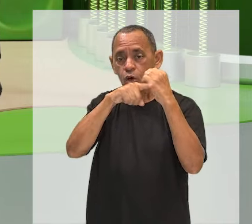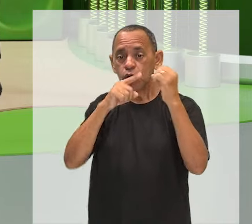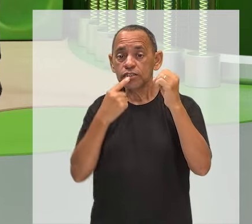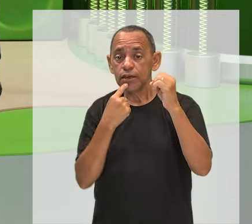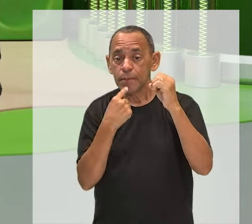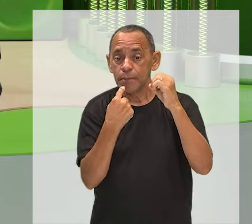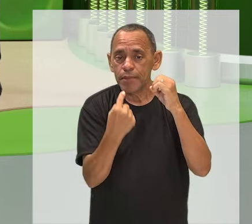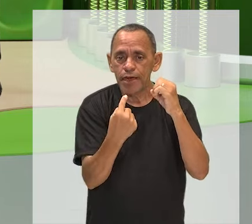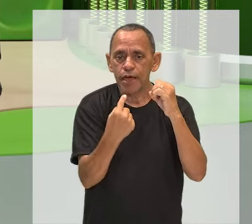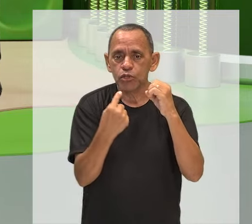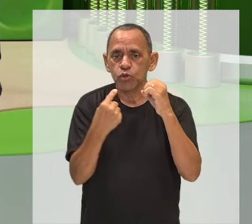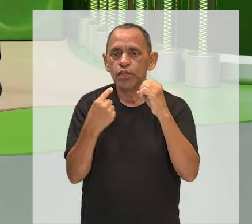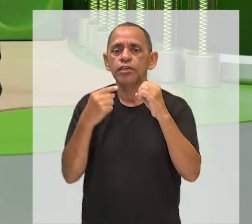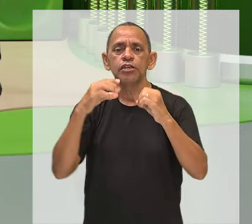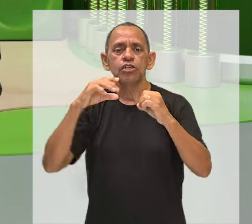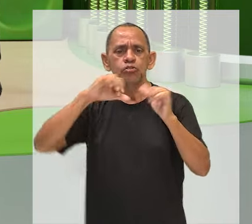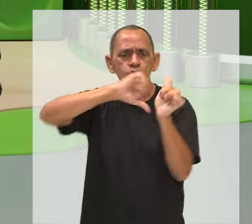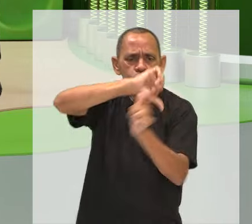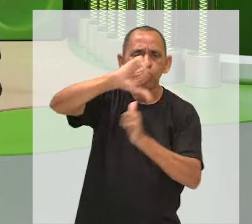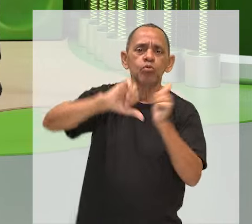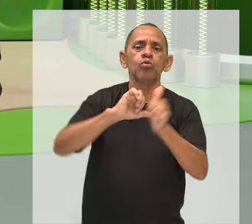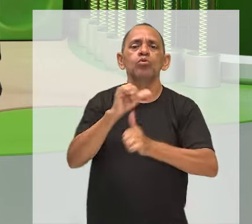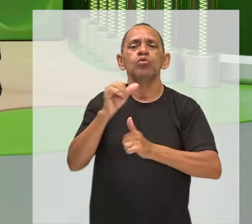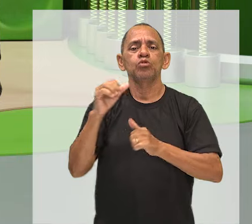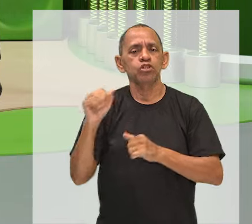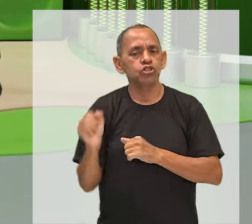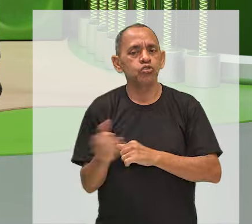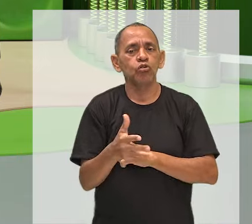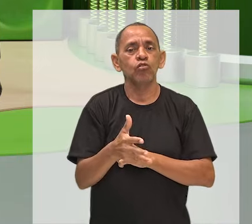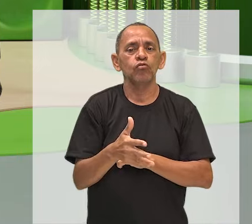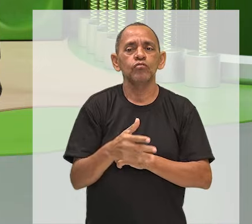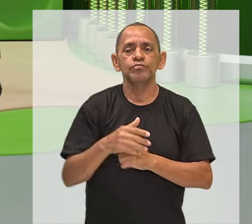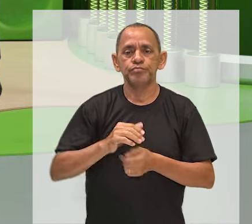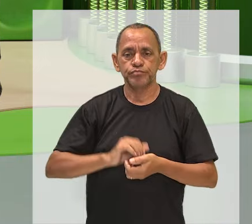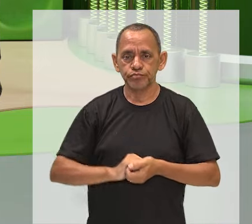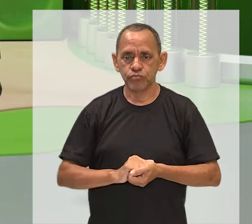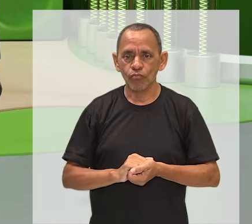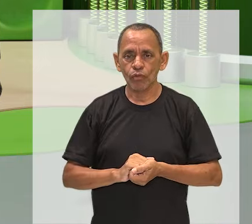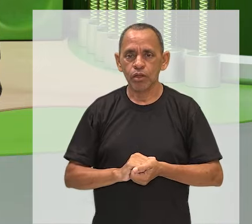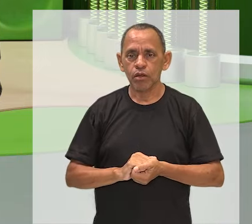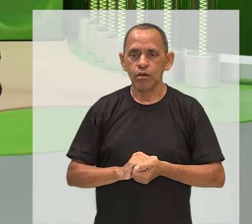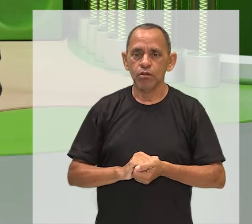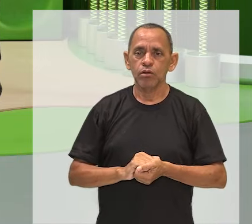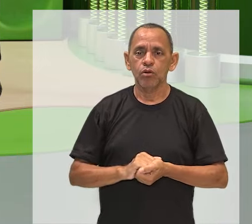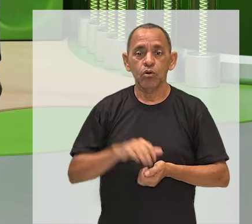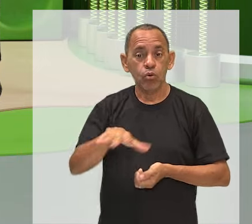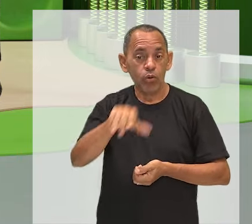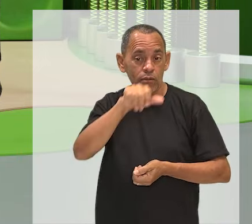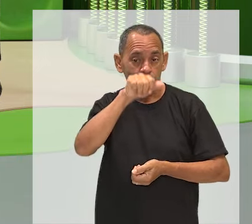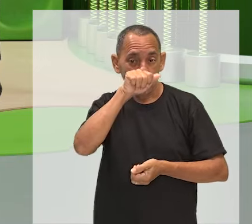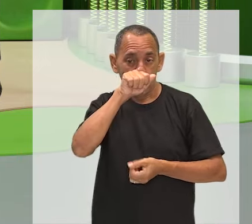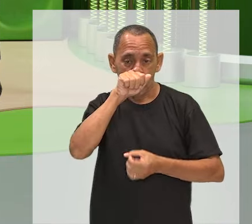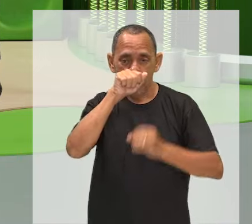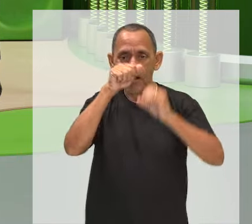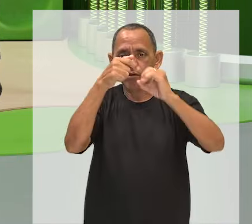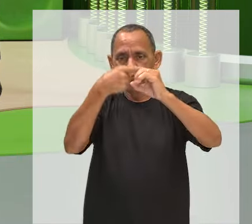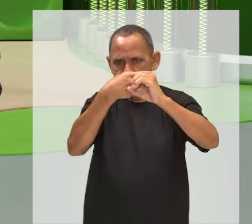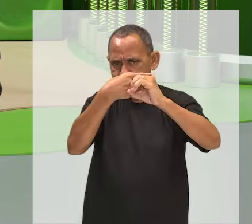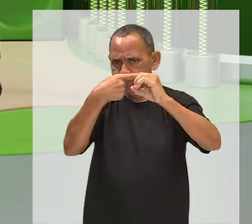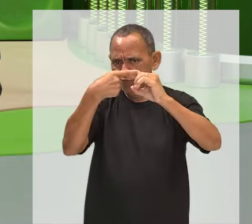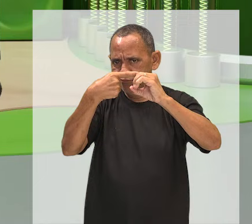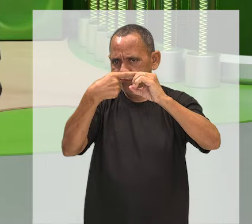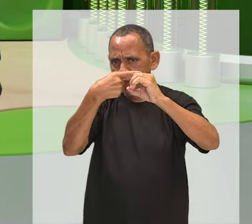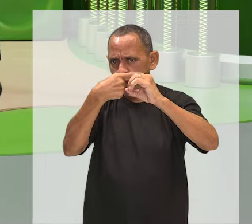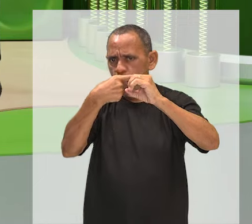é onde ele vai aos poucos se resfriando, consequentemente o ar vai descendo e retorna ao Equador,